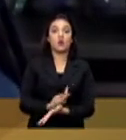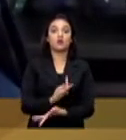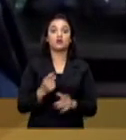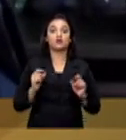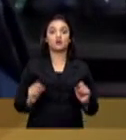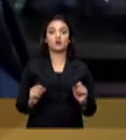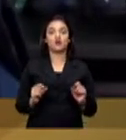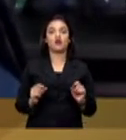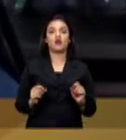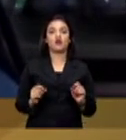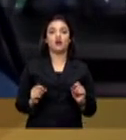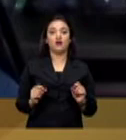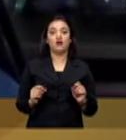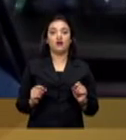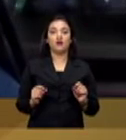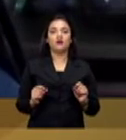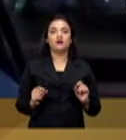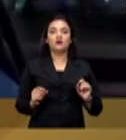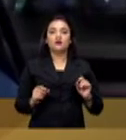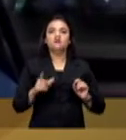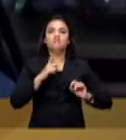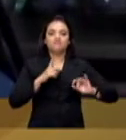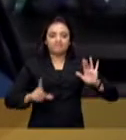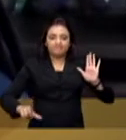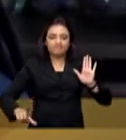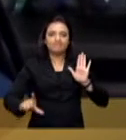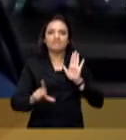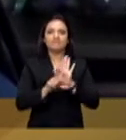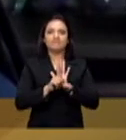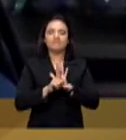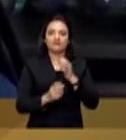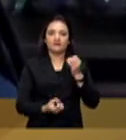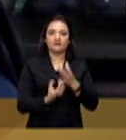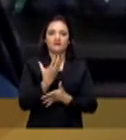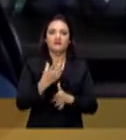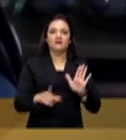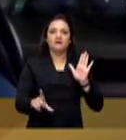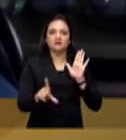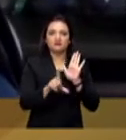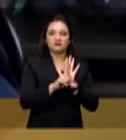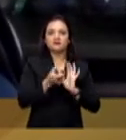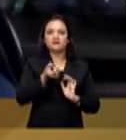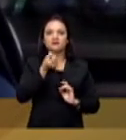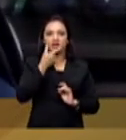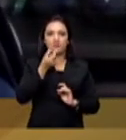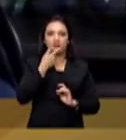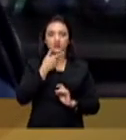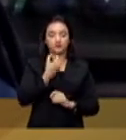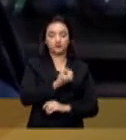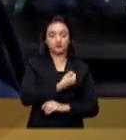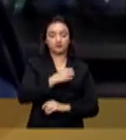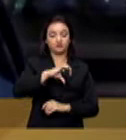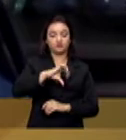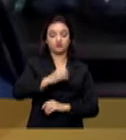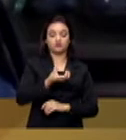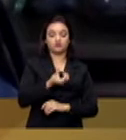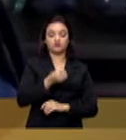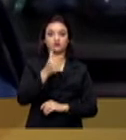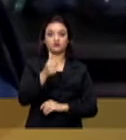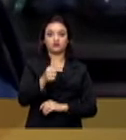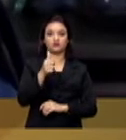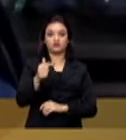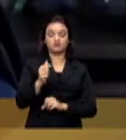à edição da lei que ficou conhecida como a Lei dos Remédios, a Lei 9677